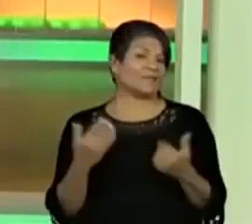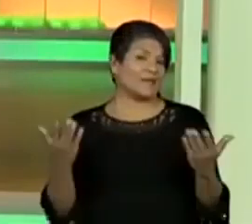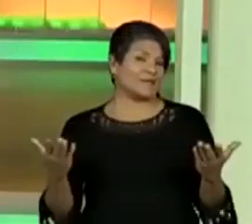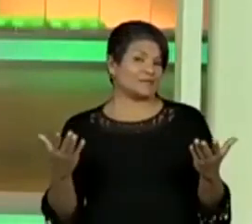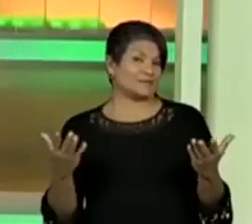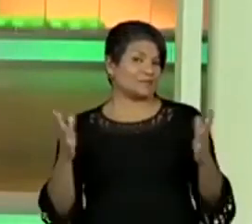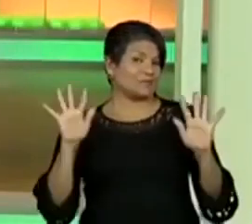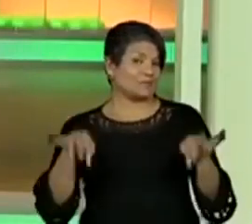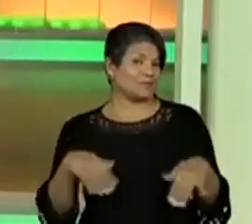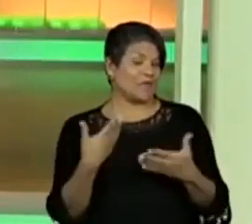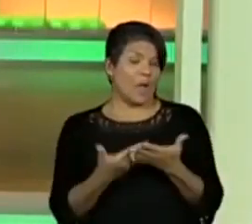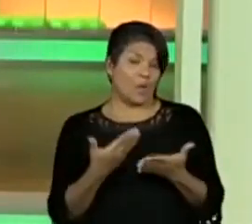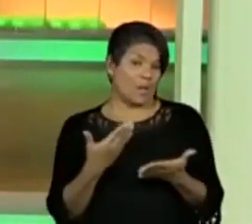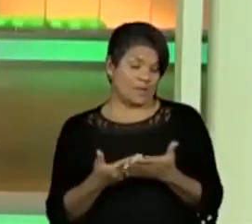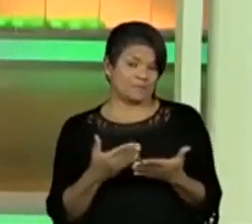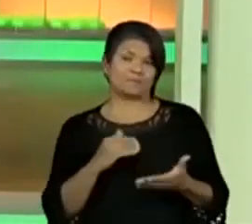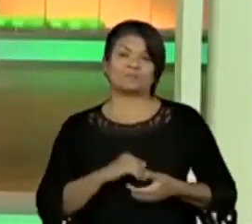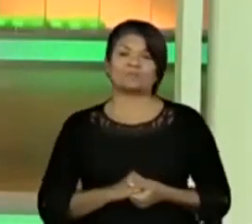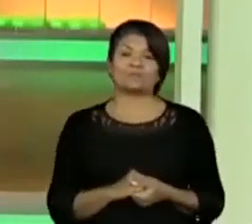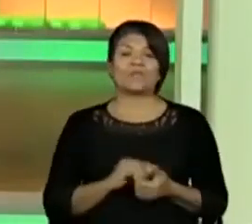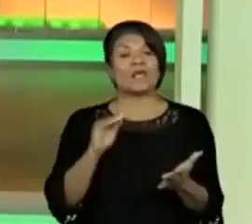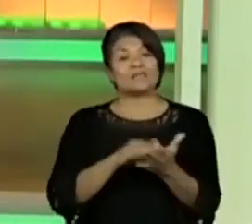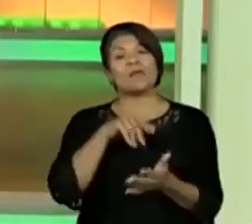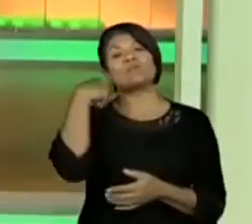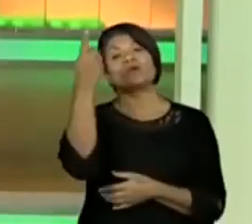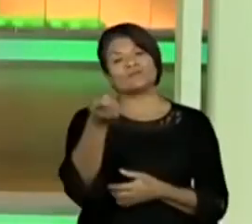isso, finalizamos a nossa aula e até a